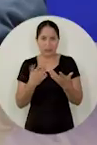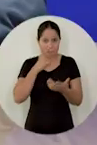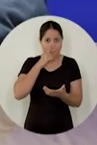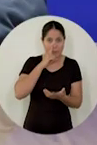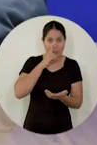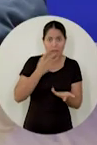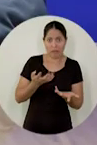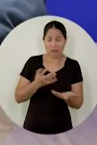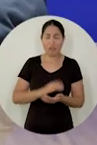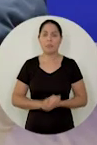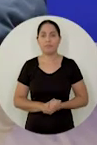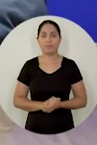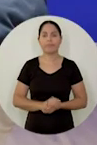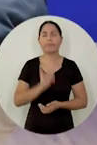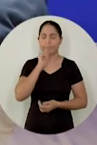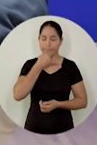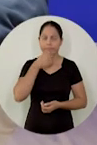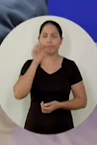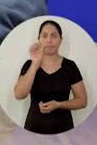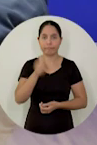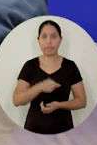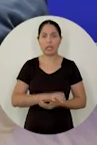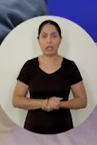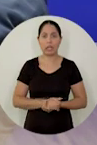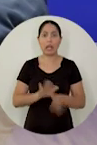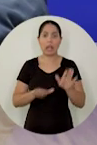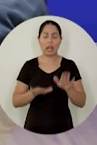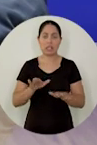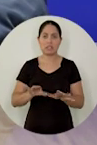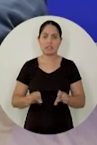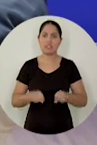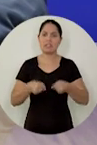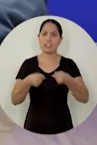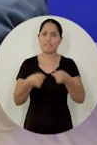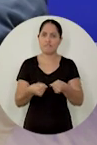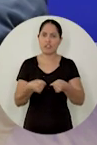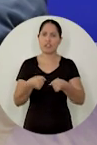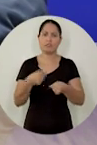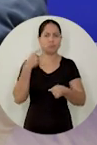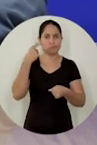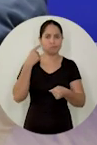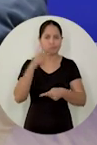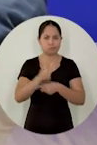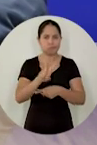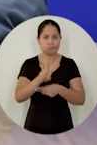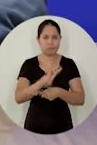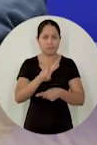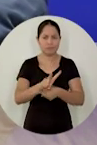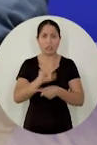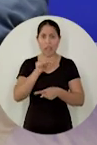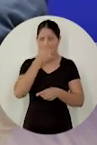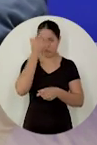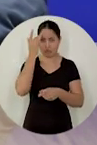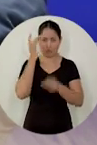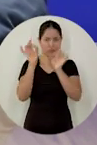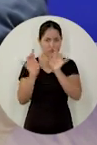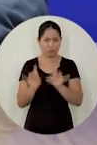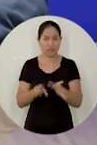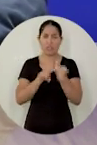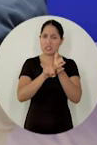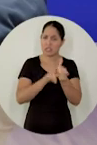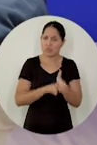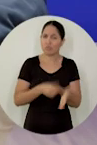Alberto? Infelizmente, sim. Via de regra, os profissionais que defendem o tema são muito inteligentes, estudiosos